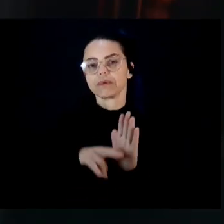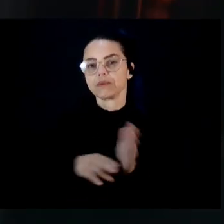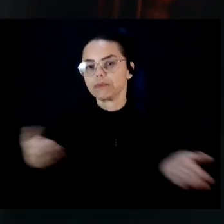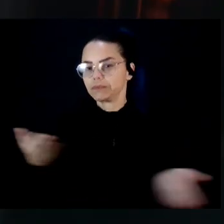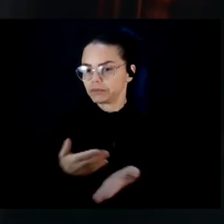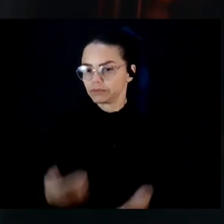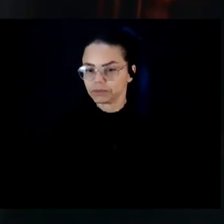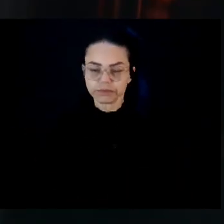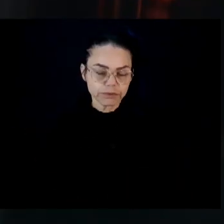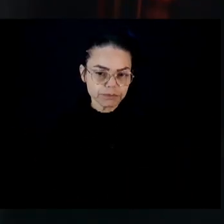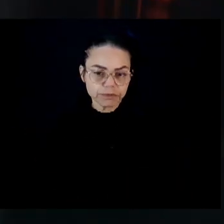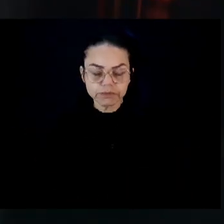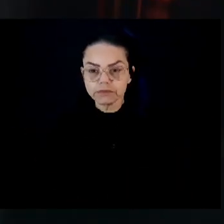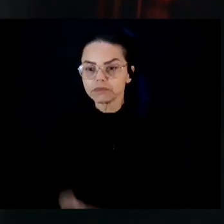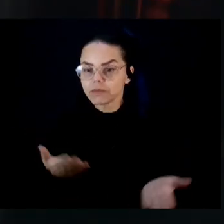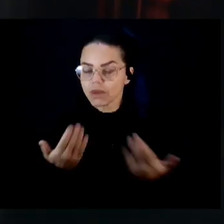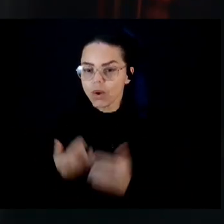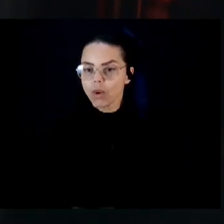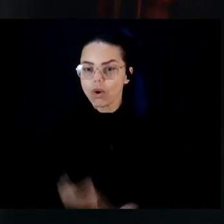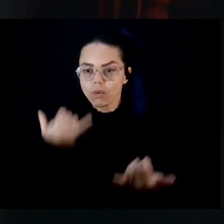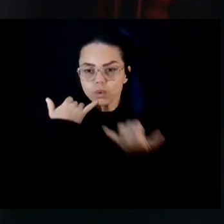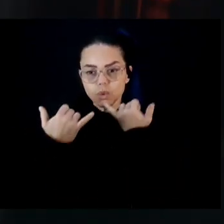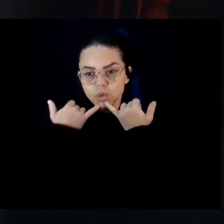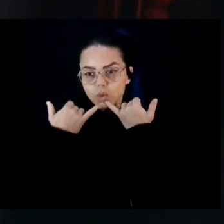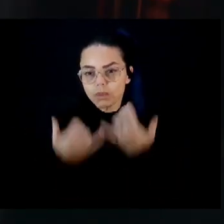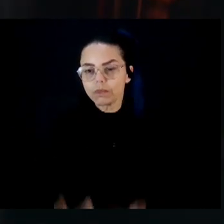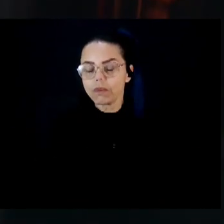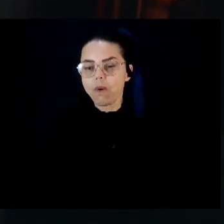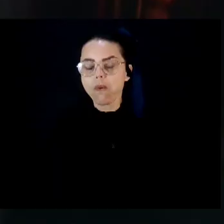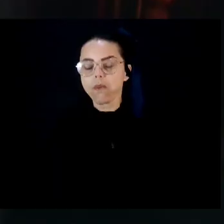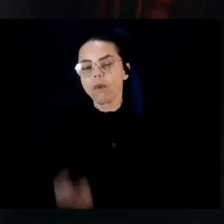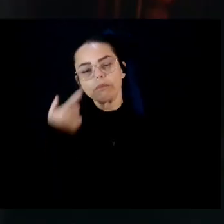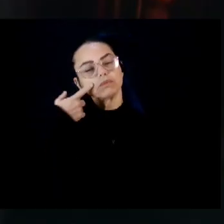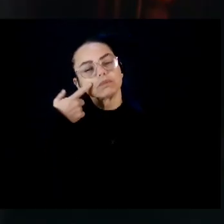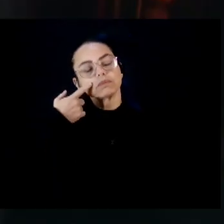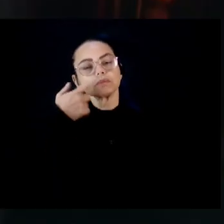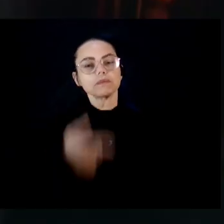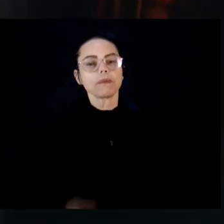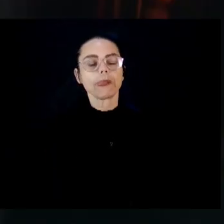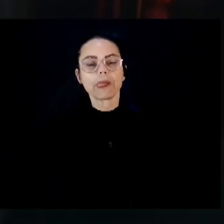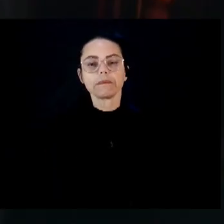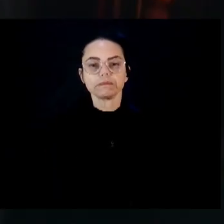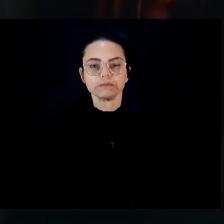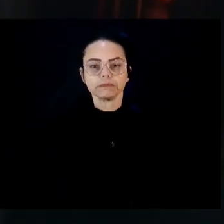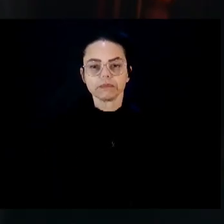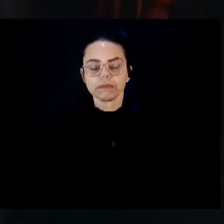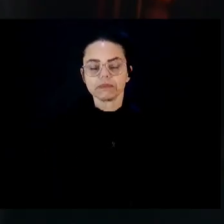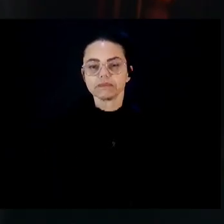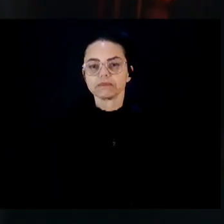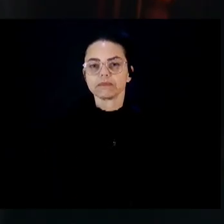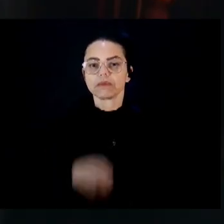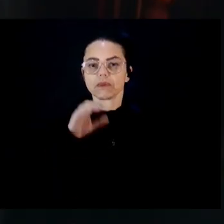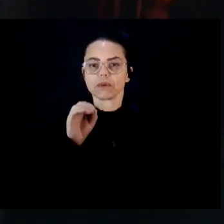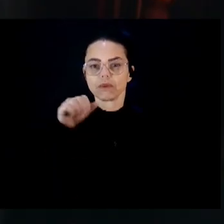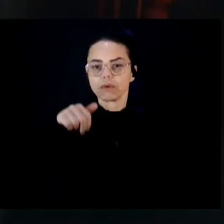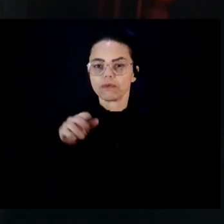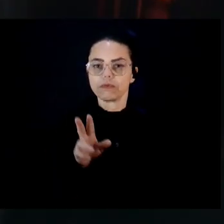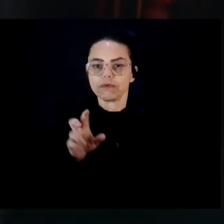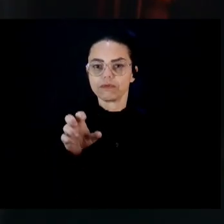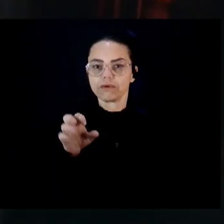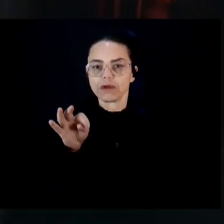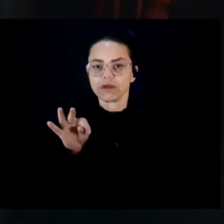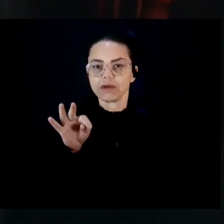hoje. Muito bem, vamos com informação para você. Olha só, vamos lá, TP, a Conveste, a Comissão Permanente para